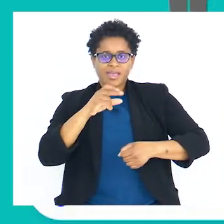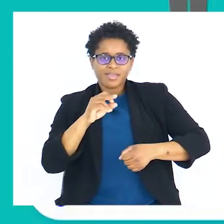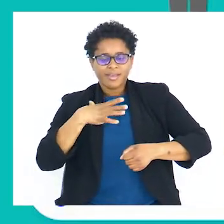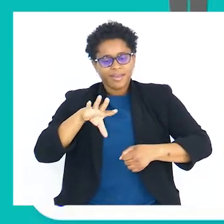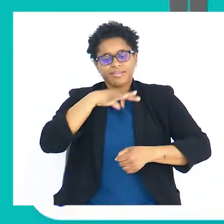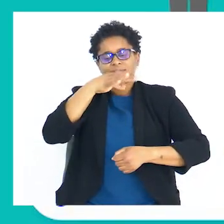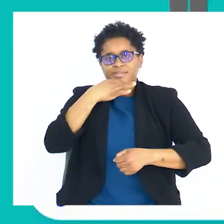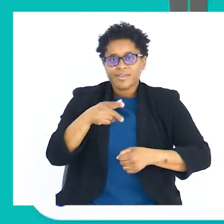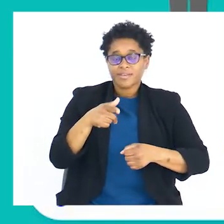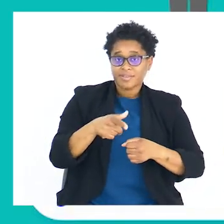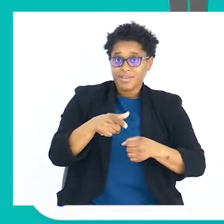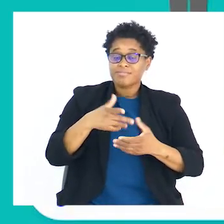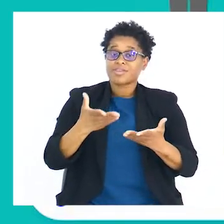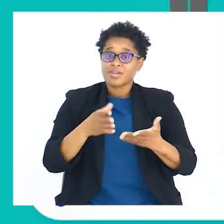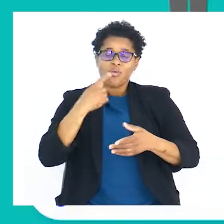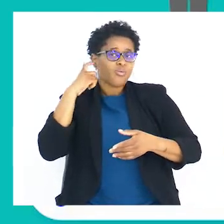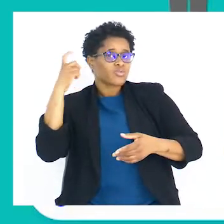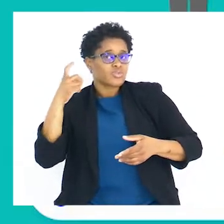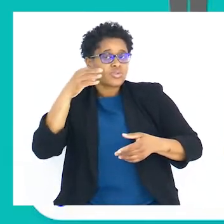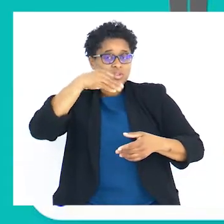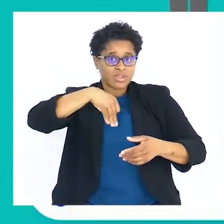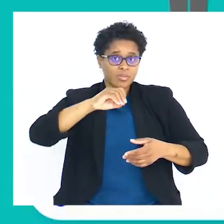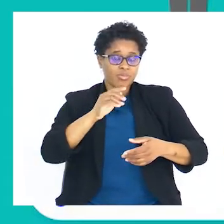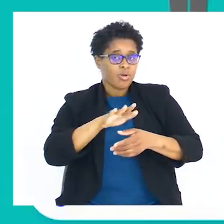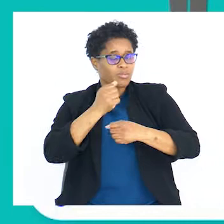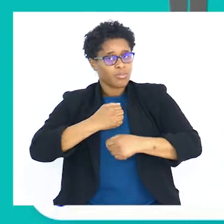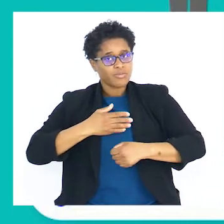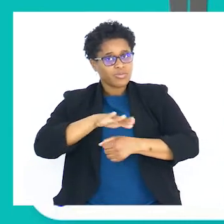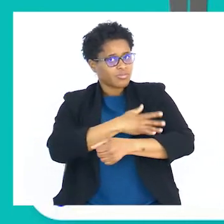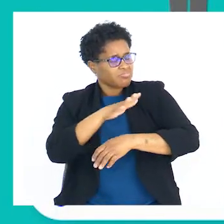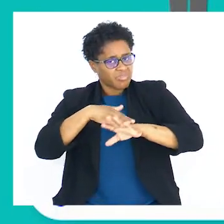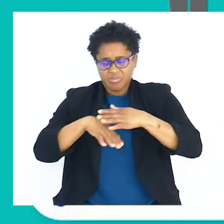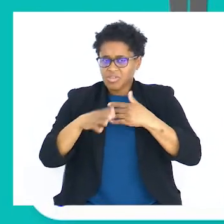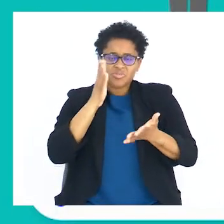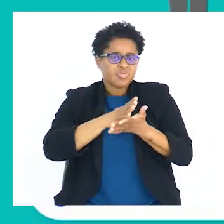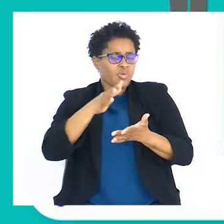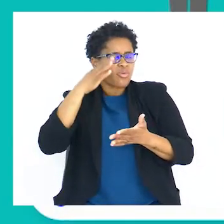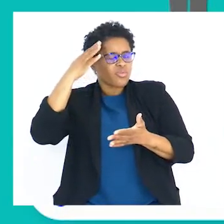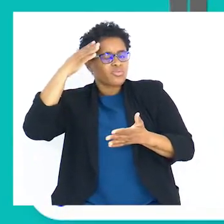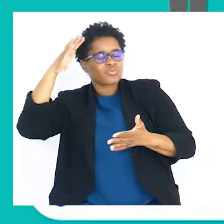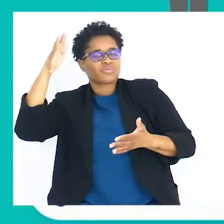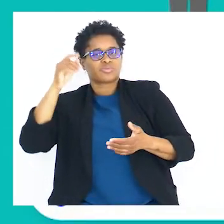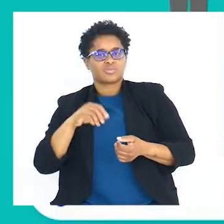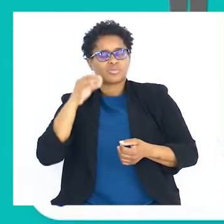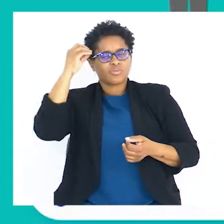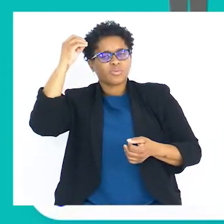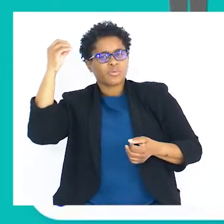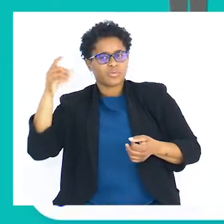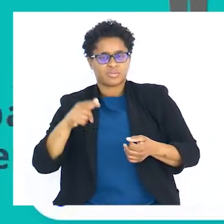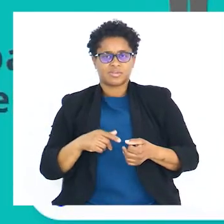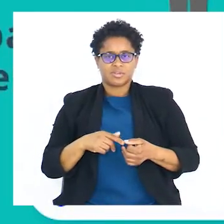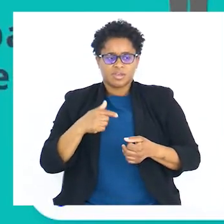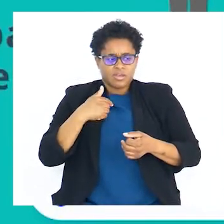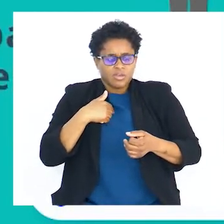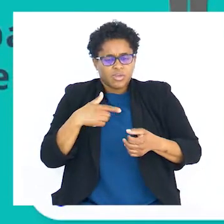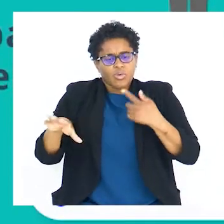caso, o sonho do poeta não se realizou, ele apenas sonhou. Queria ser independente e